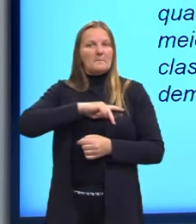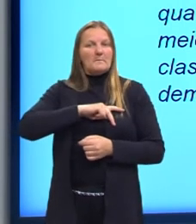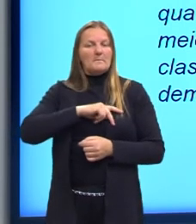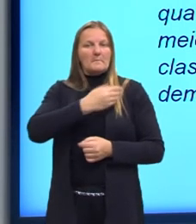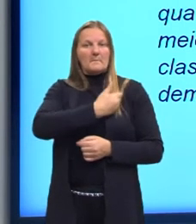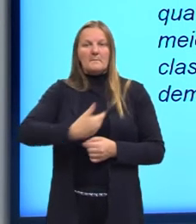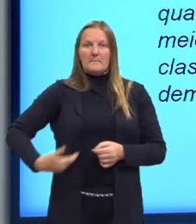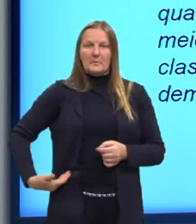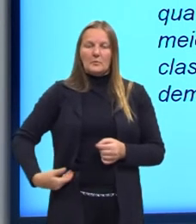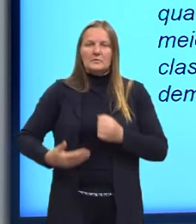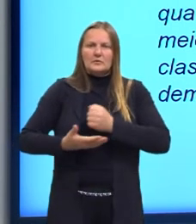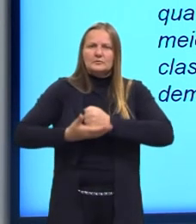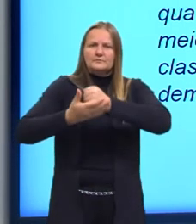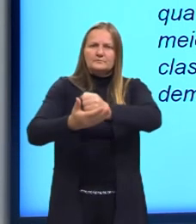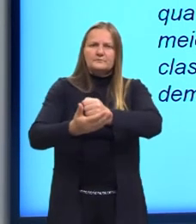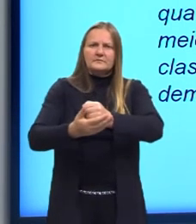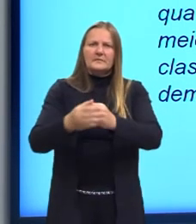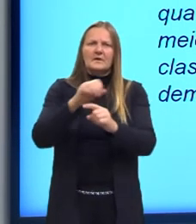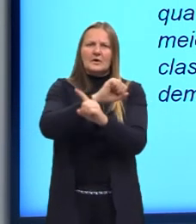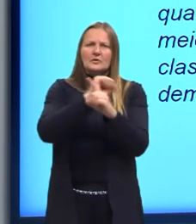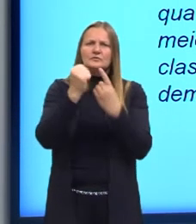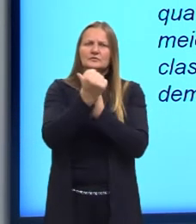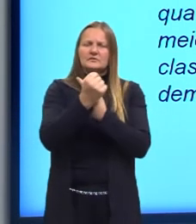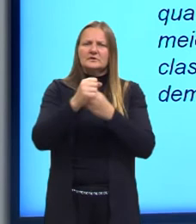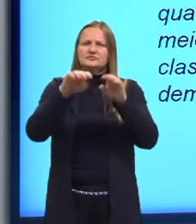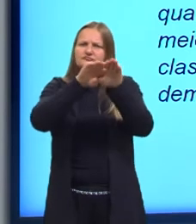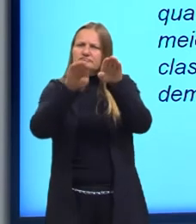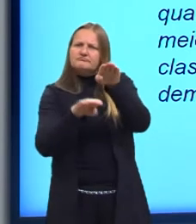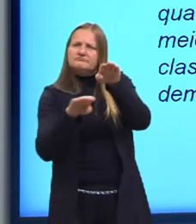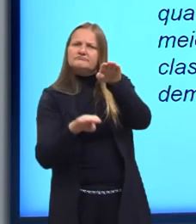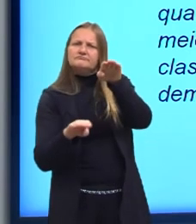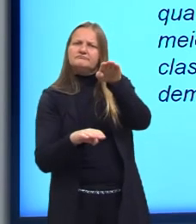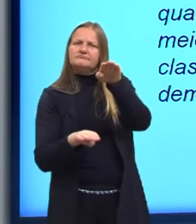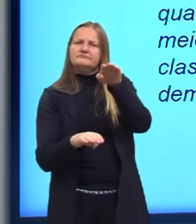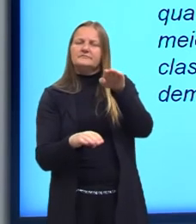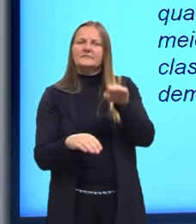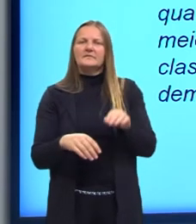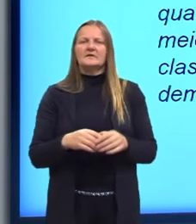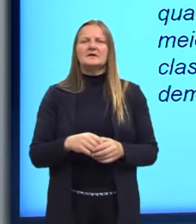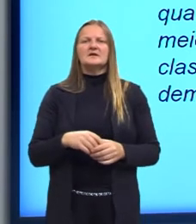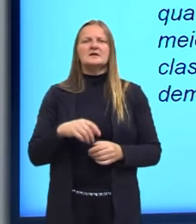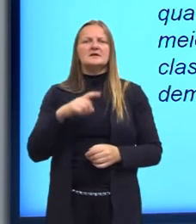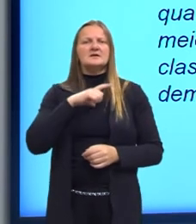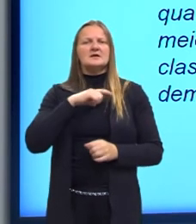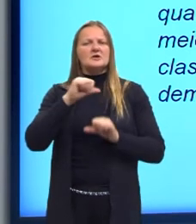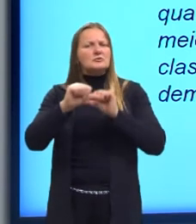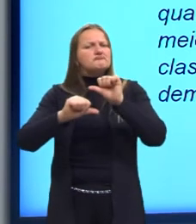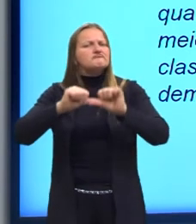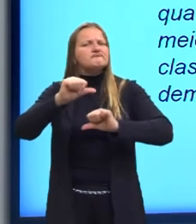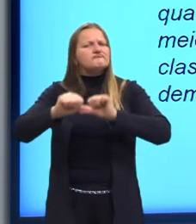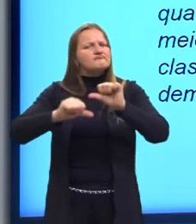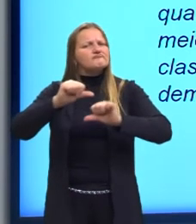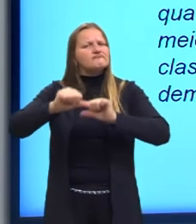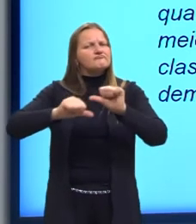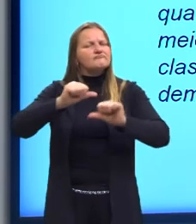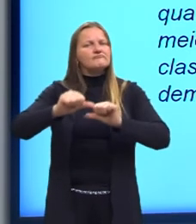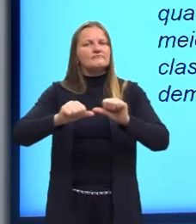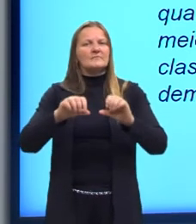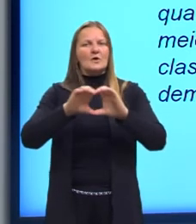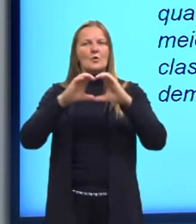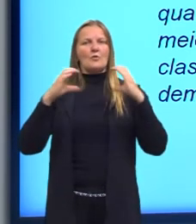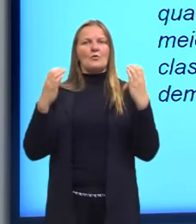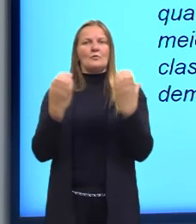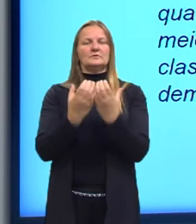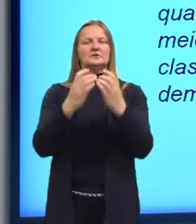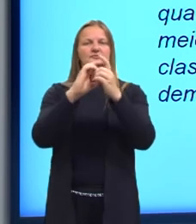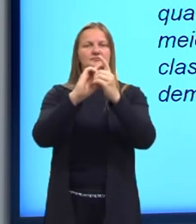para que essa sociedade classista como evidenciado por mazilli seja transformada em uma comunidade